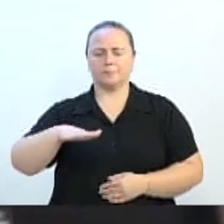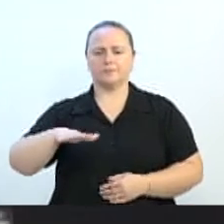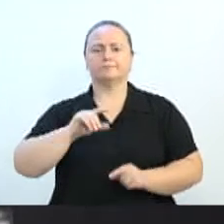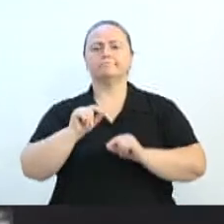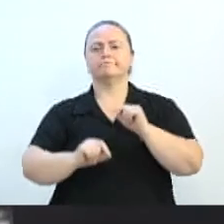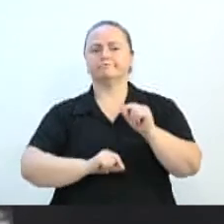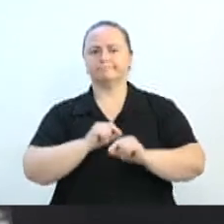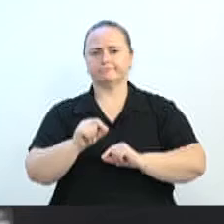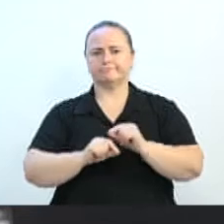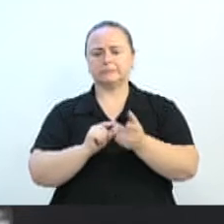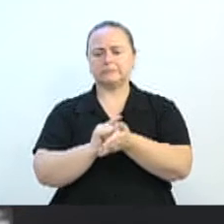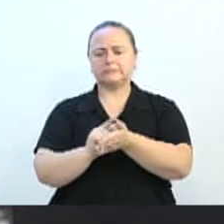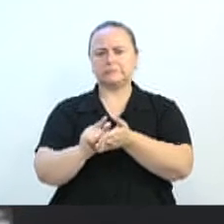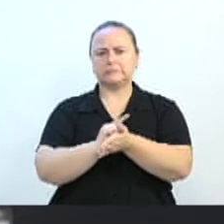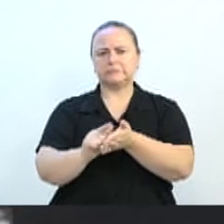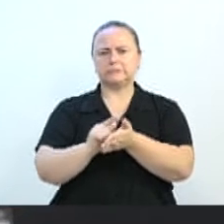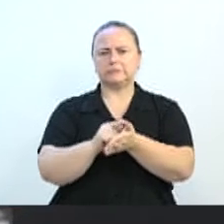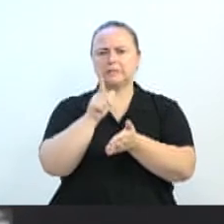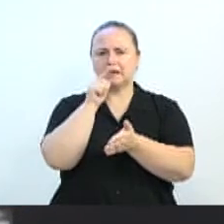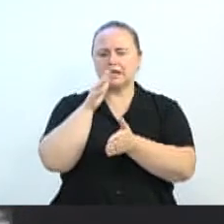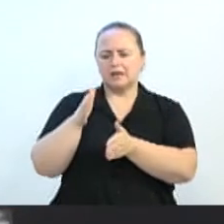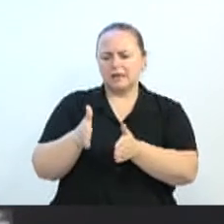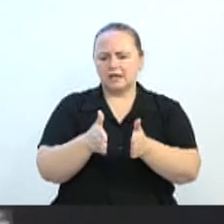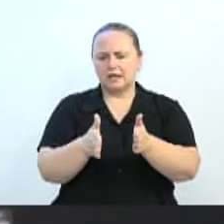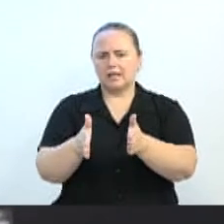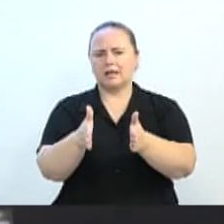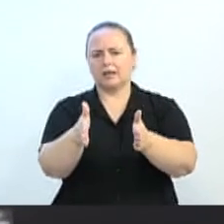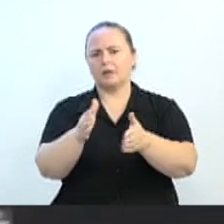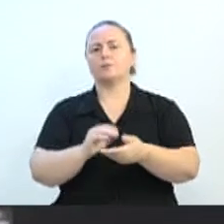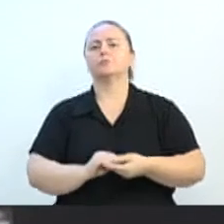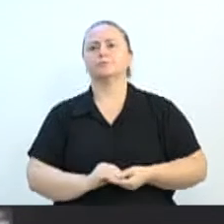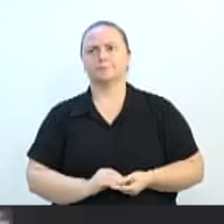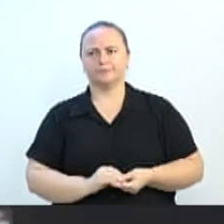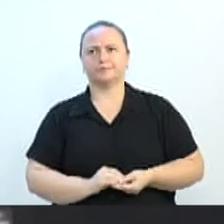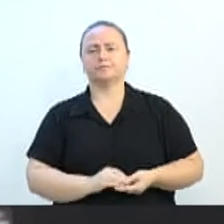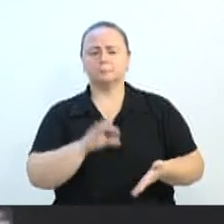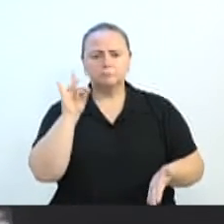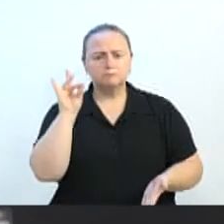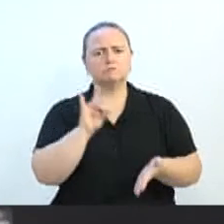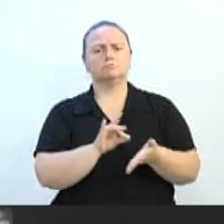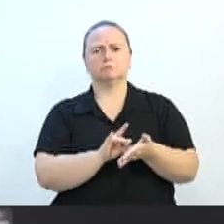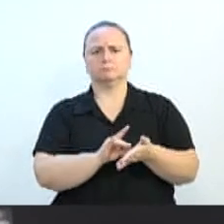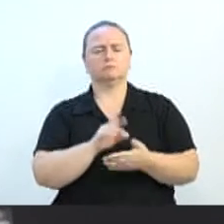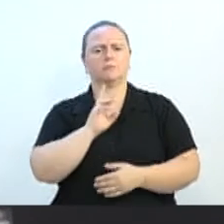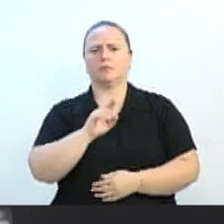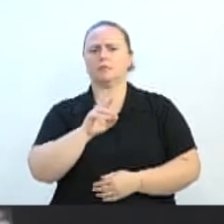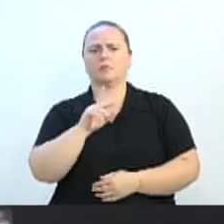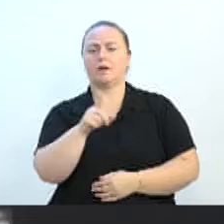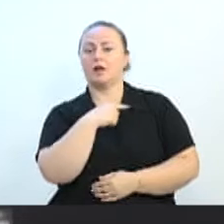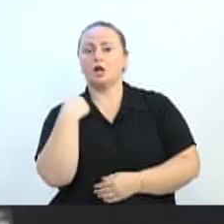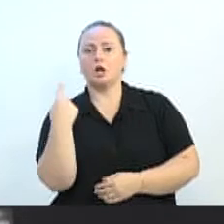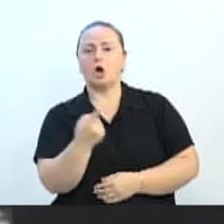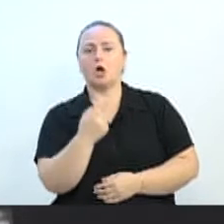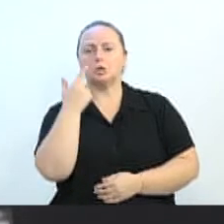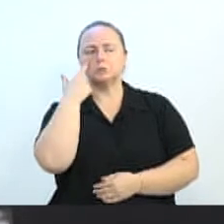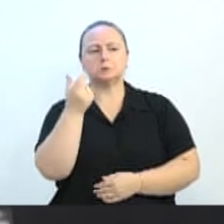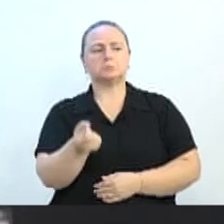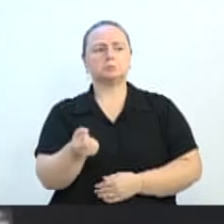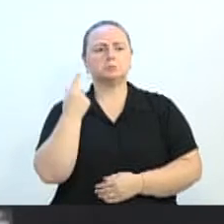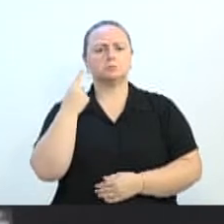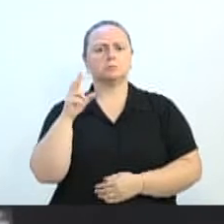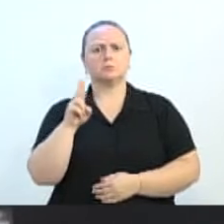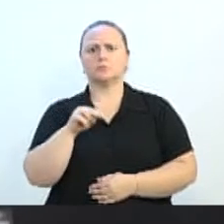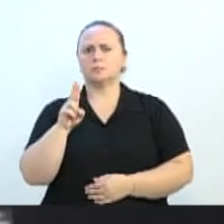desassoreamento a limpeza do Ribeirão que por ali Passa então até para ficar registrado aqui que não é negligência Nossa não é falta